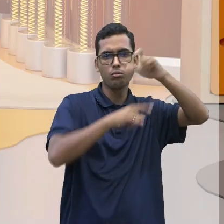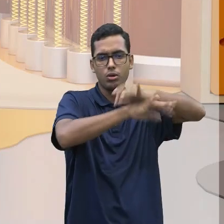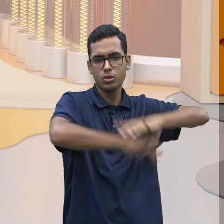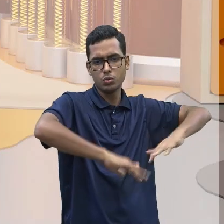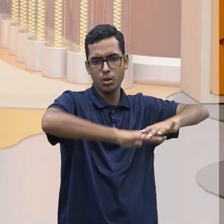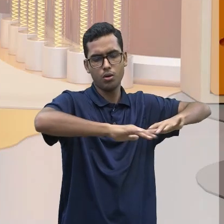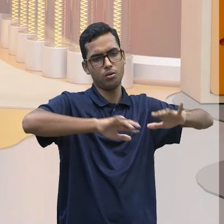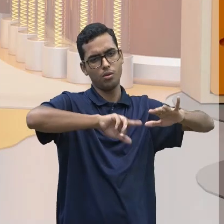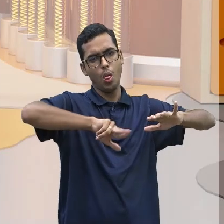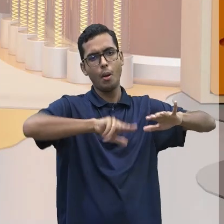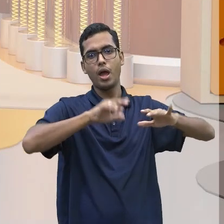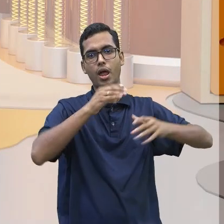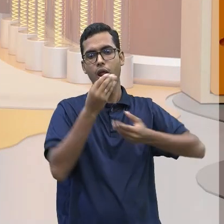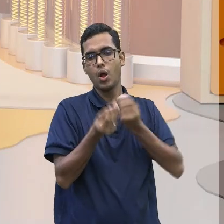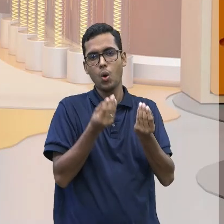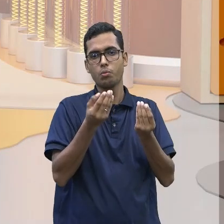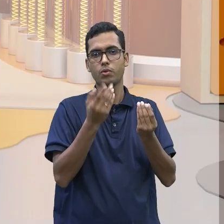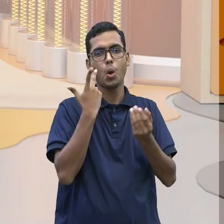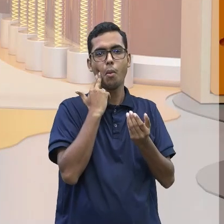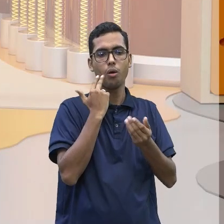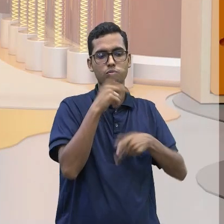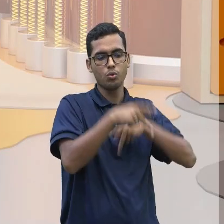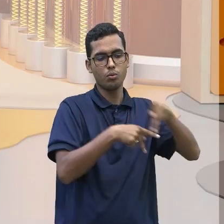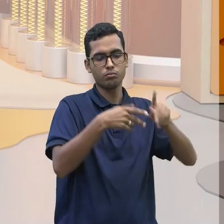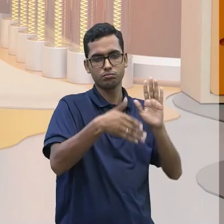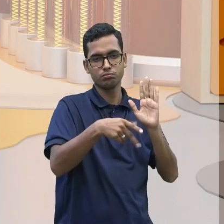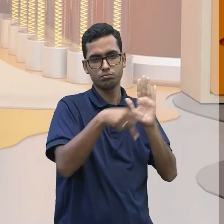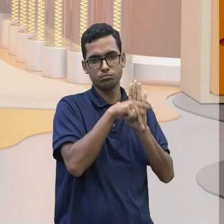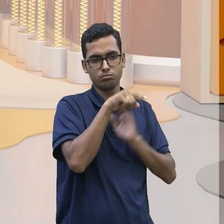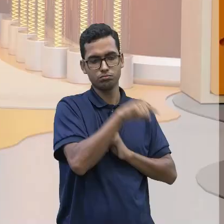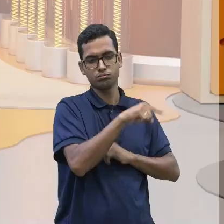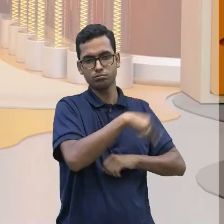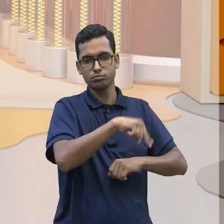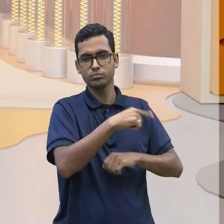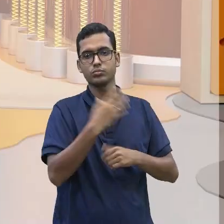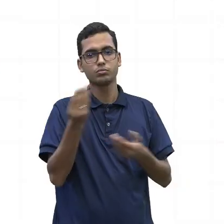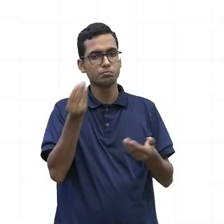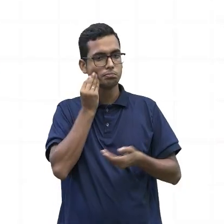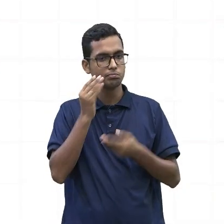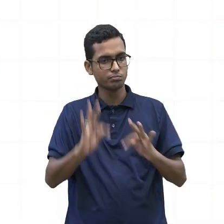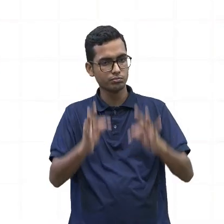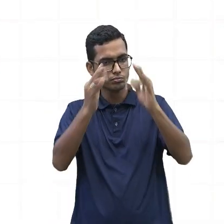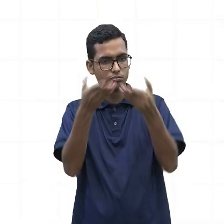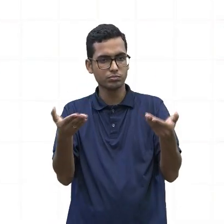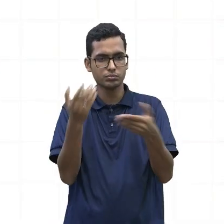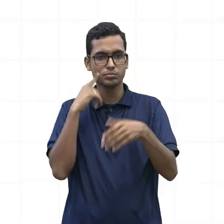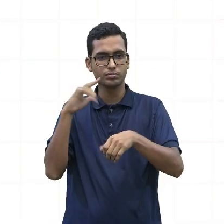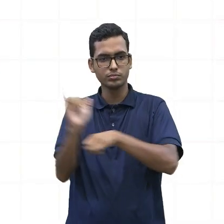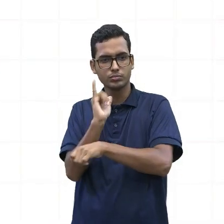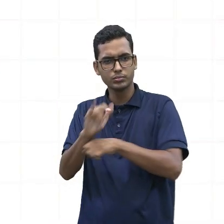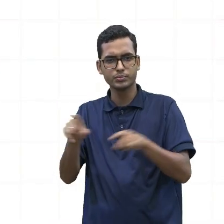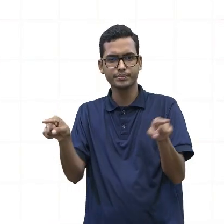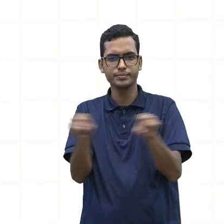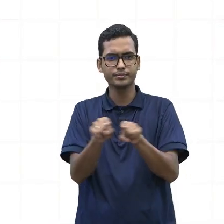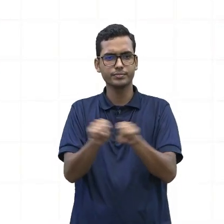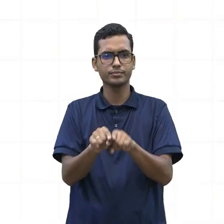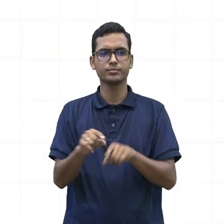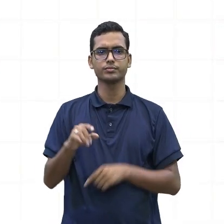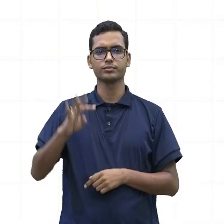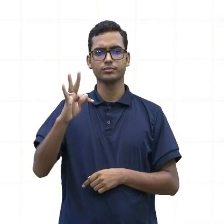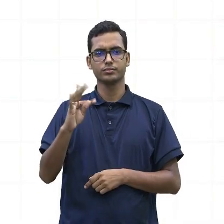ritual, certo? Vamos agora observar as técnicas e tecnologias desses povos. Temos